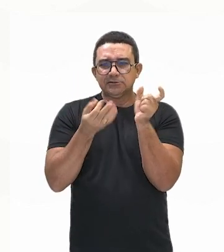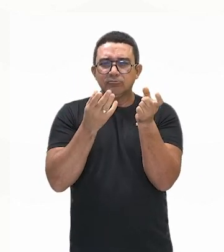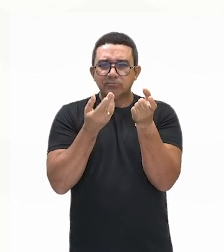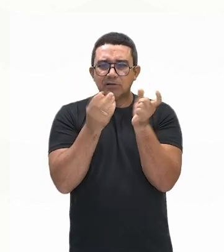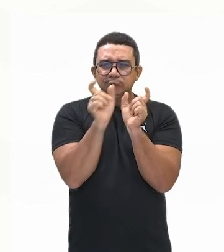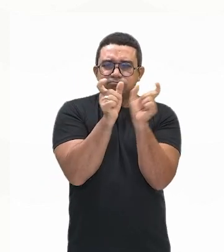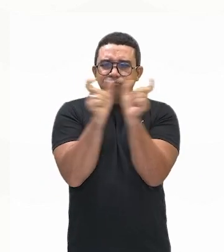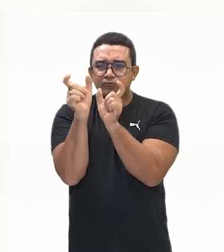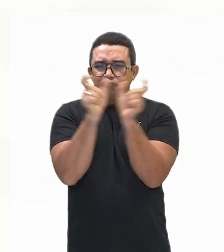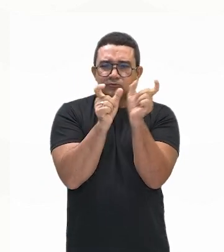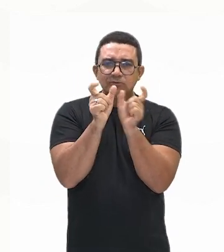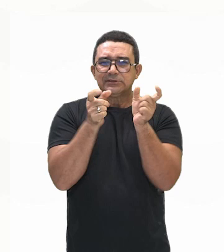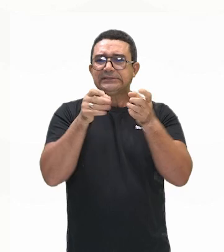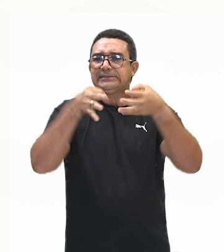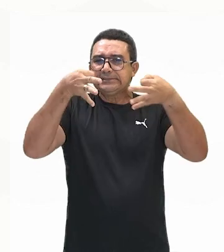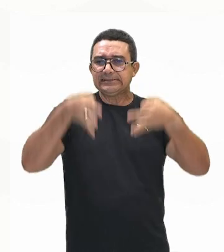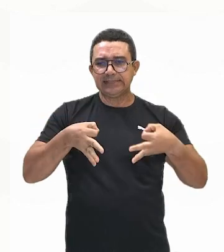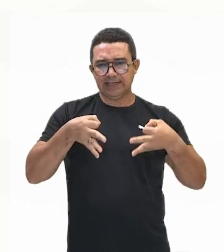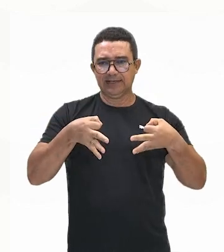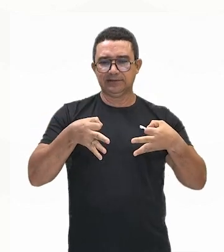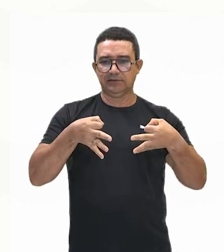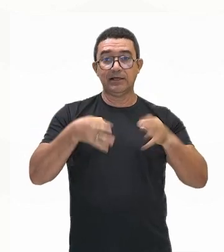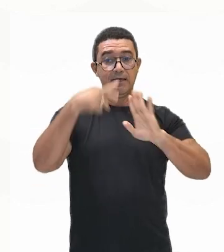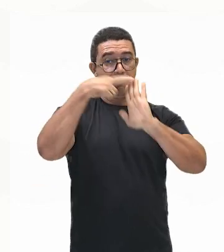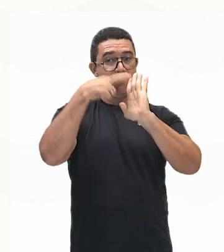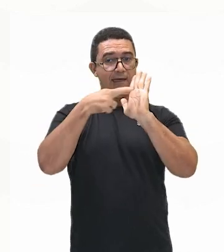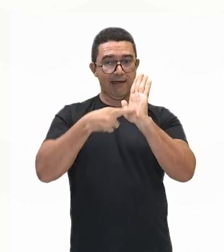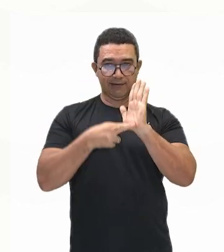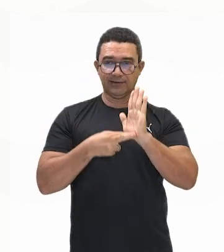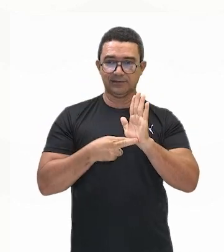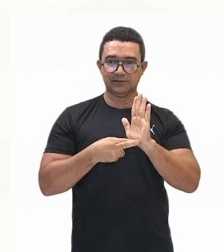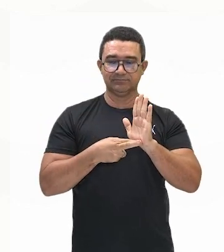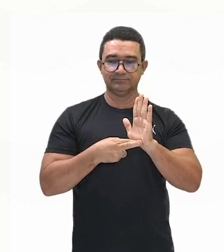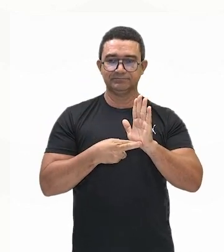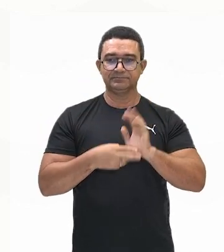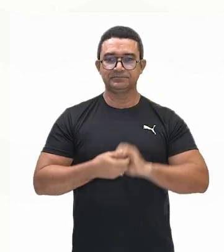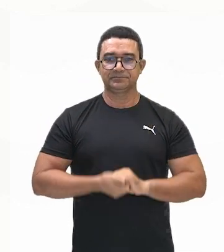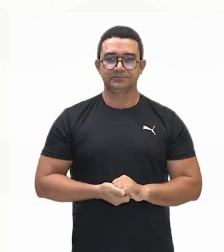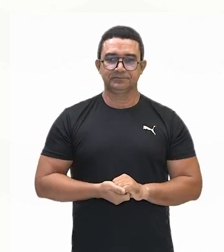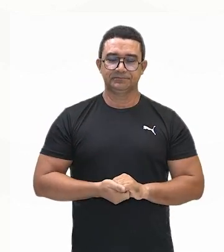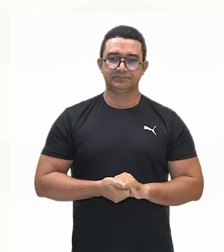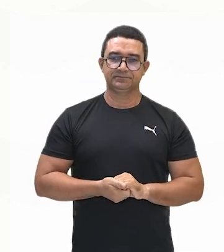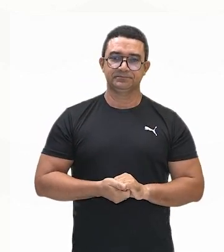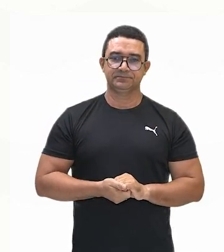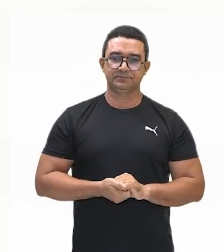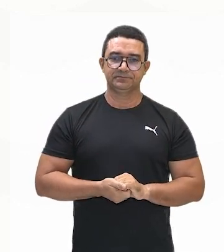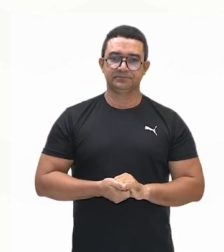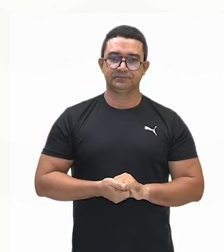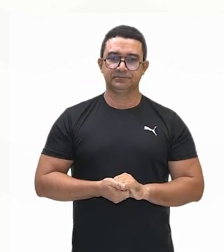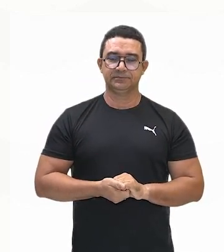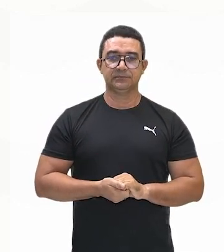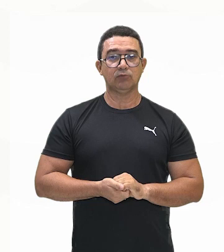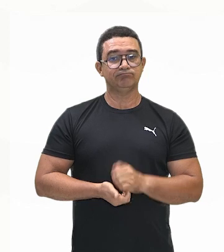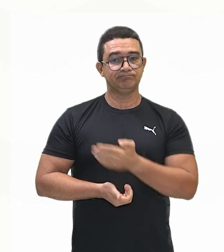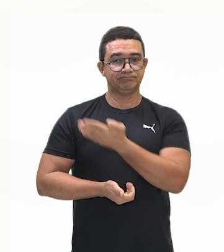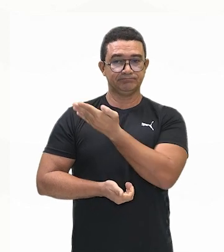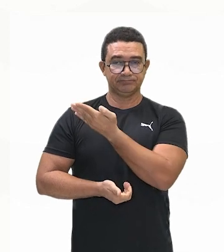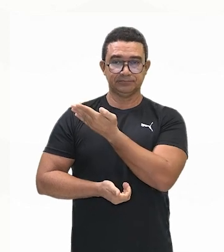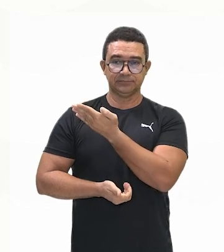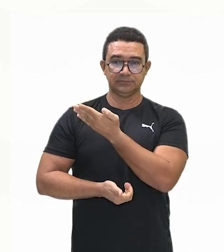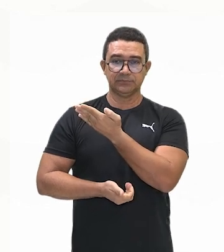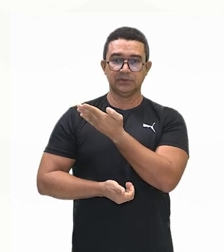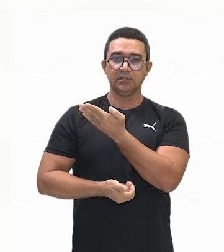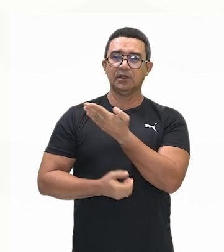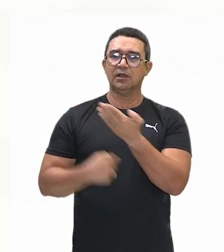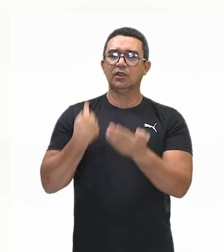essa escolha de palavras, ela passa também por um profundo conhecimento de vocabulário, como está aqui, né? Grammar is more complex,